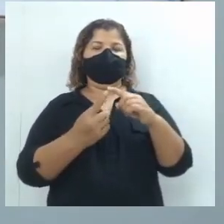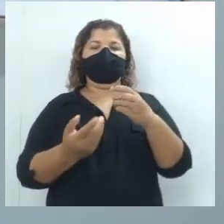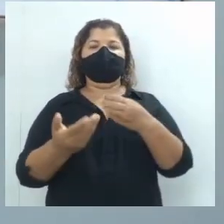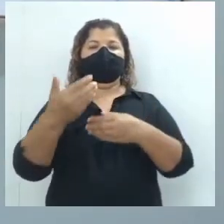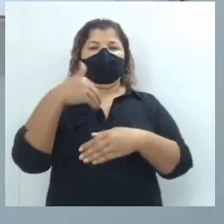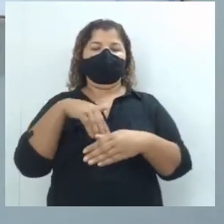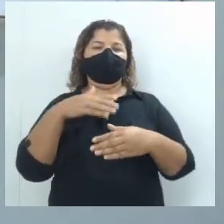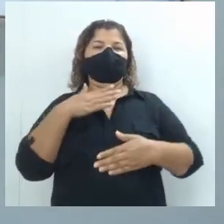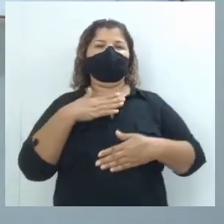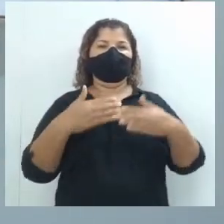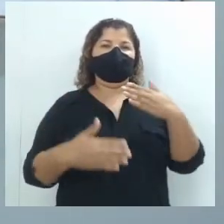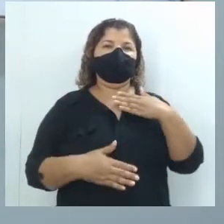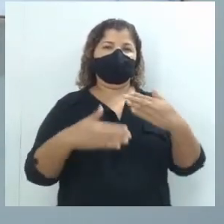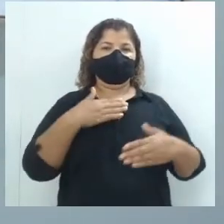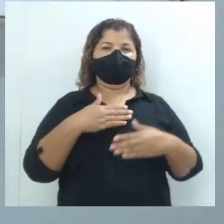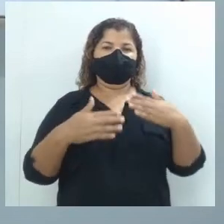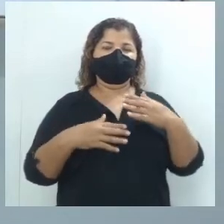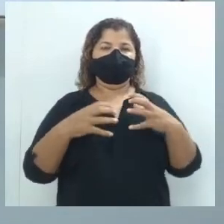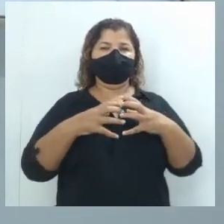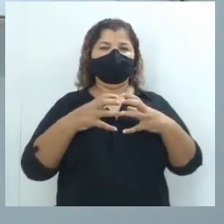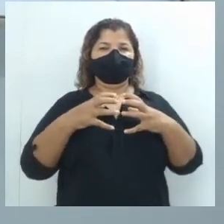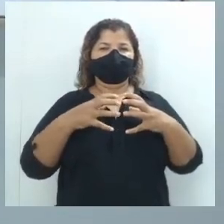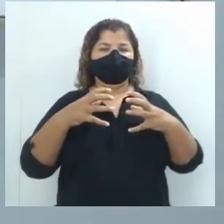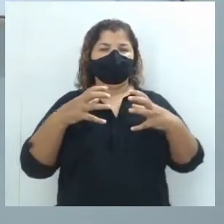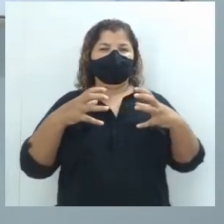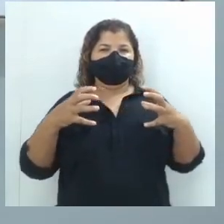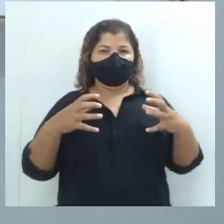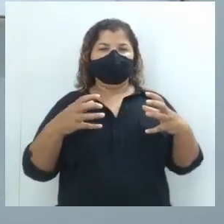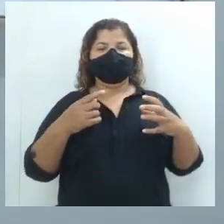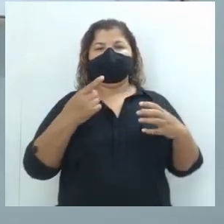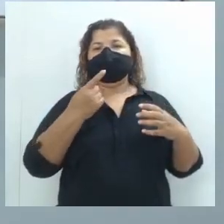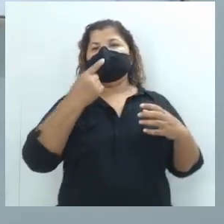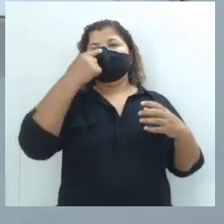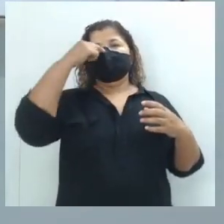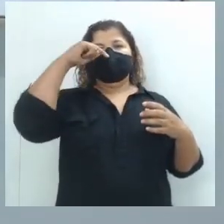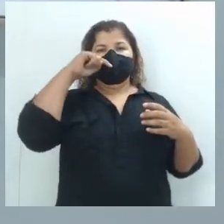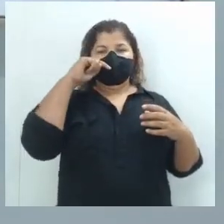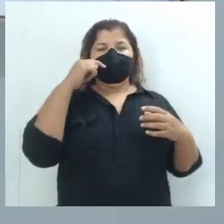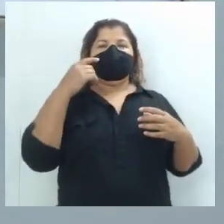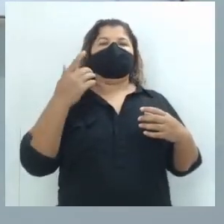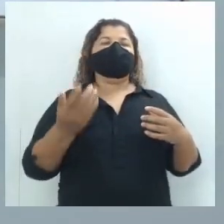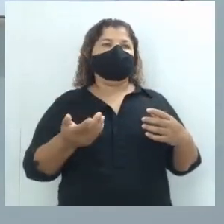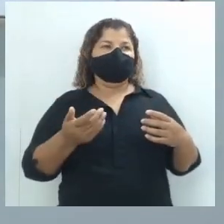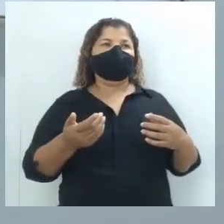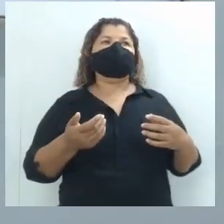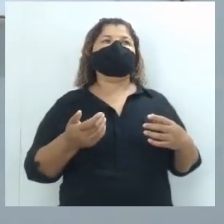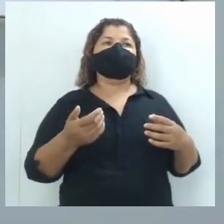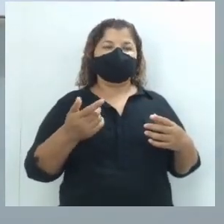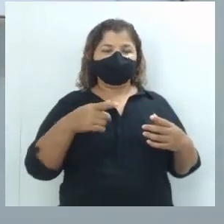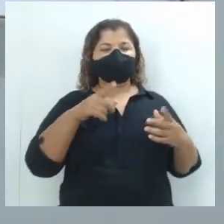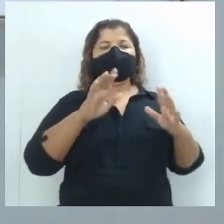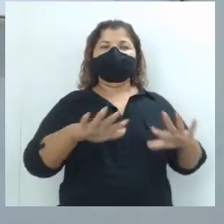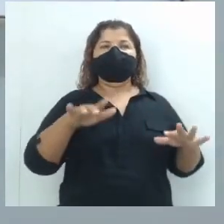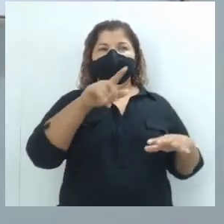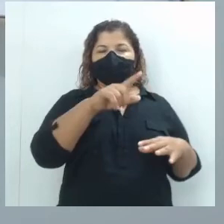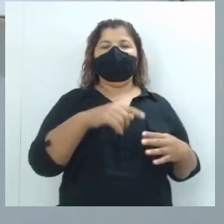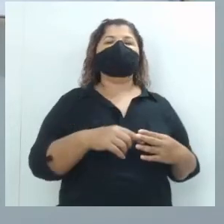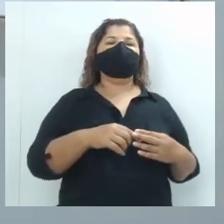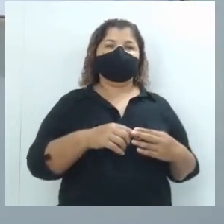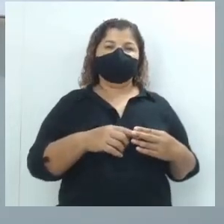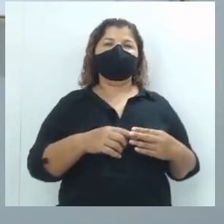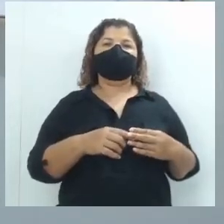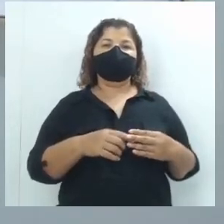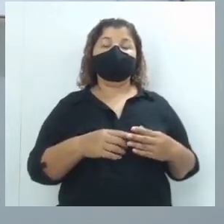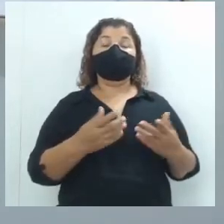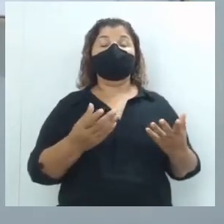de um paciente e começa a se multiplicar no trato respiratório do paciente, ele vai se replicar dessa forma, tá? E qual é